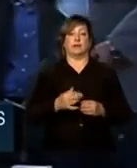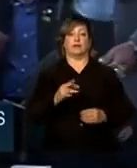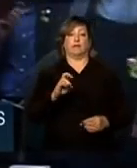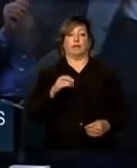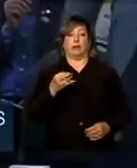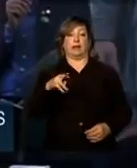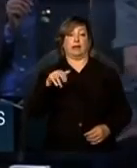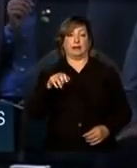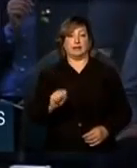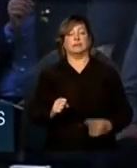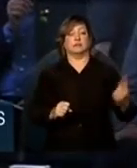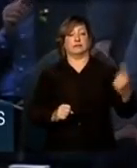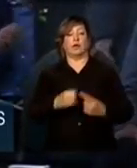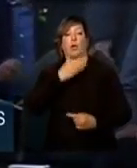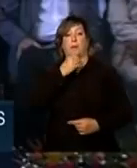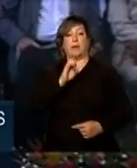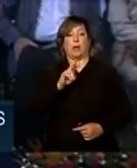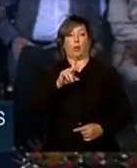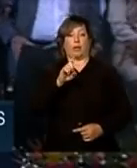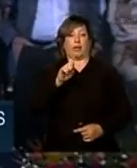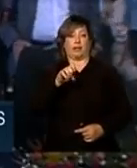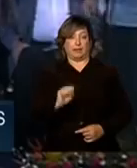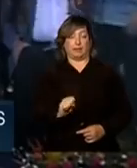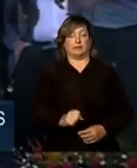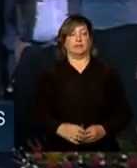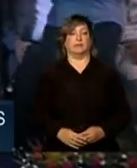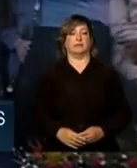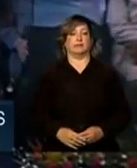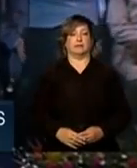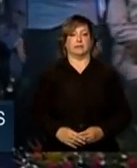Fronteiras, Eudes Agripino Ribeiro;